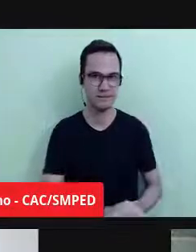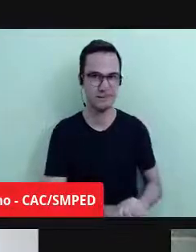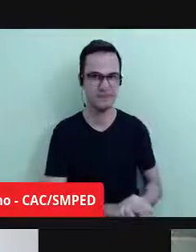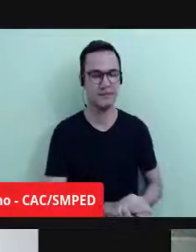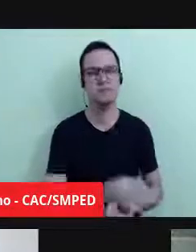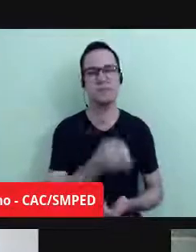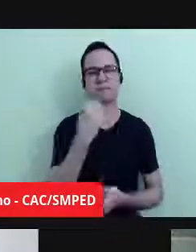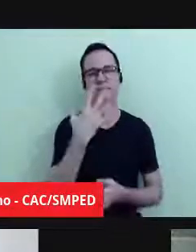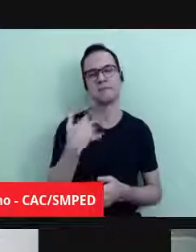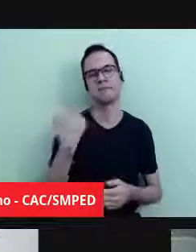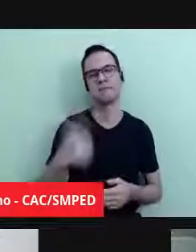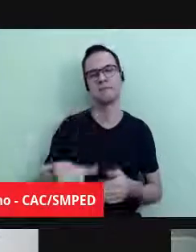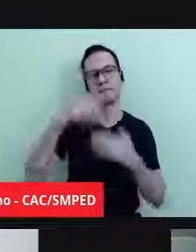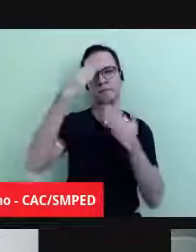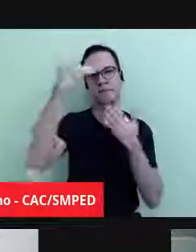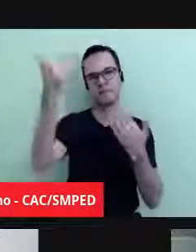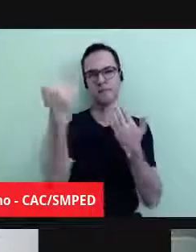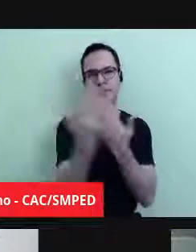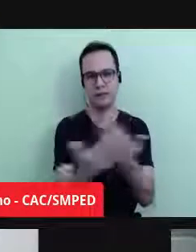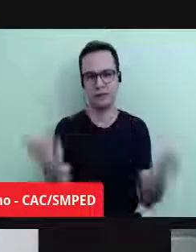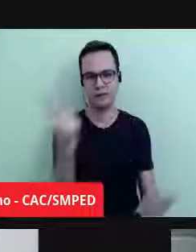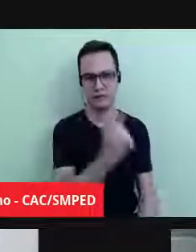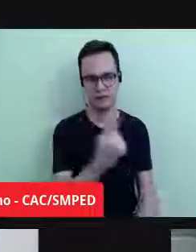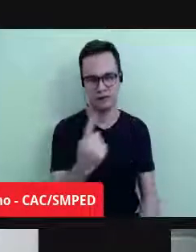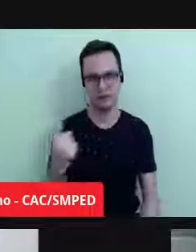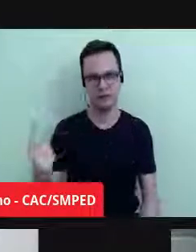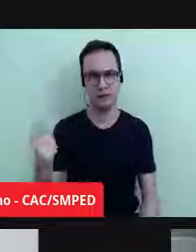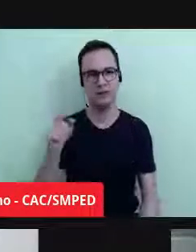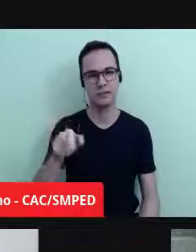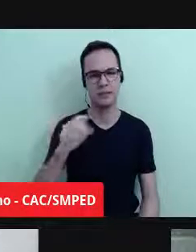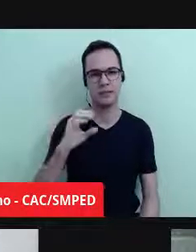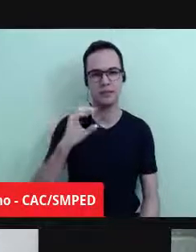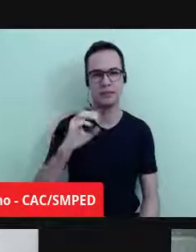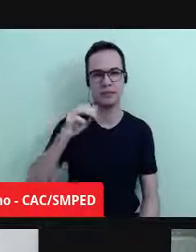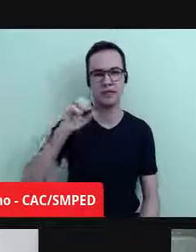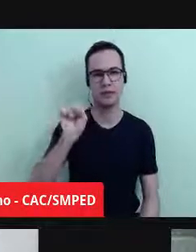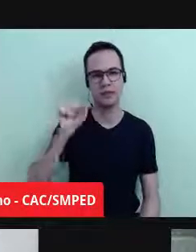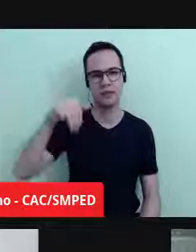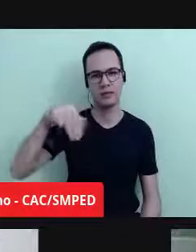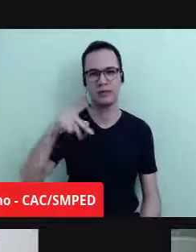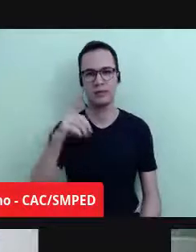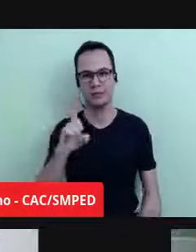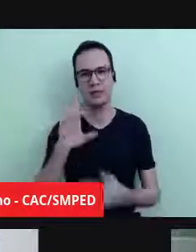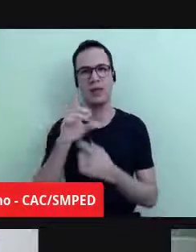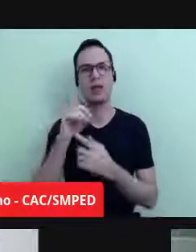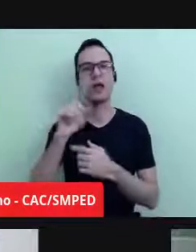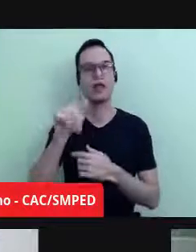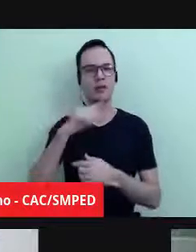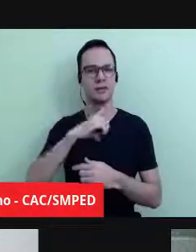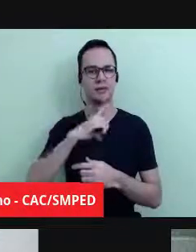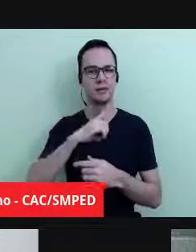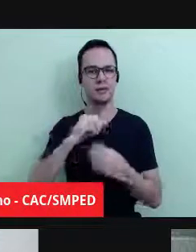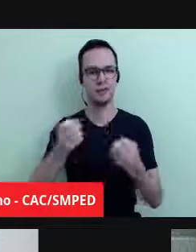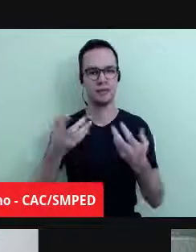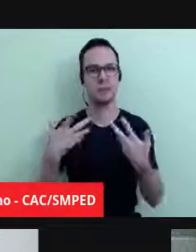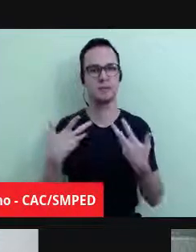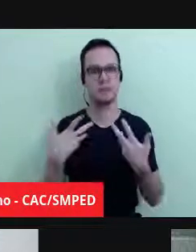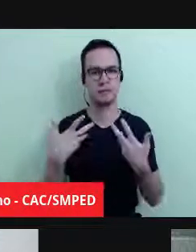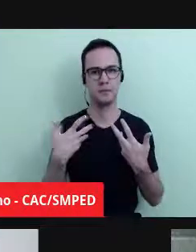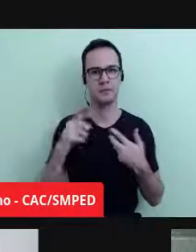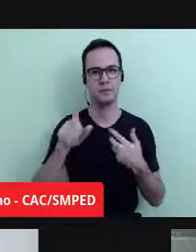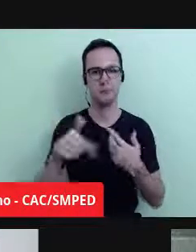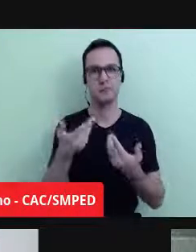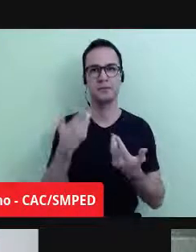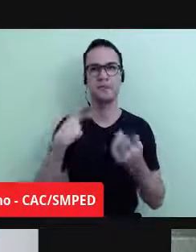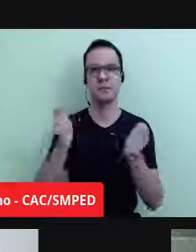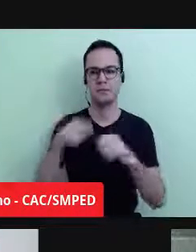Bom, mais uma vez, obrigado a todos, obrigado a SMPED por ter cedido e ter disponibilizado a